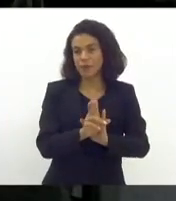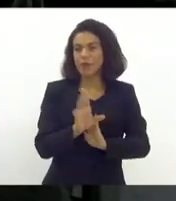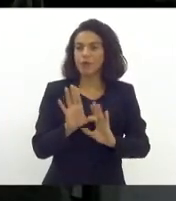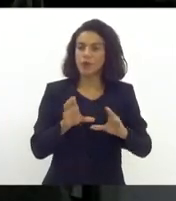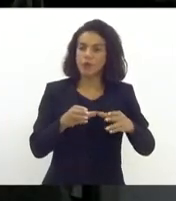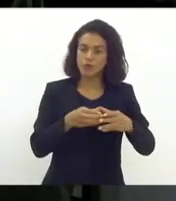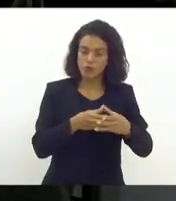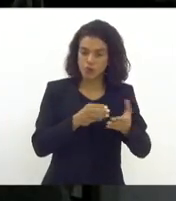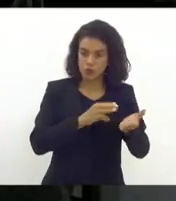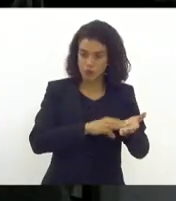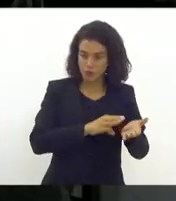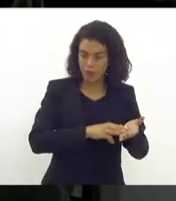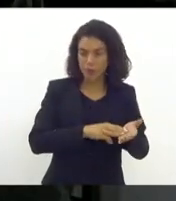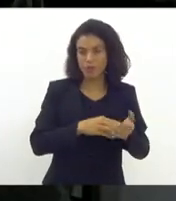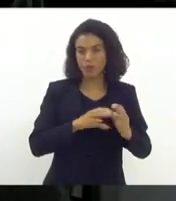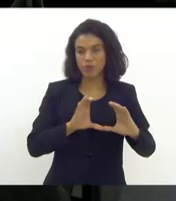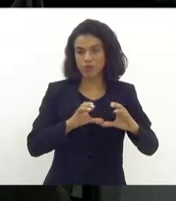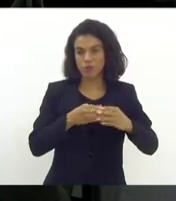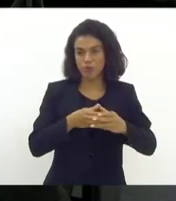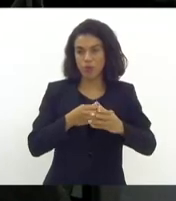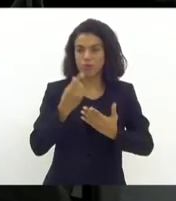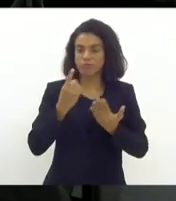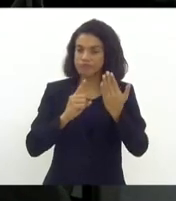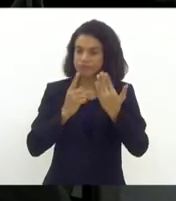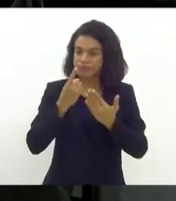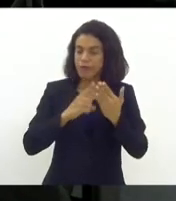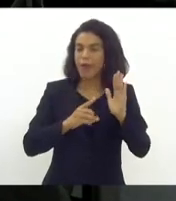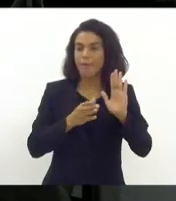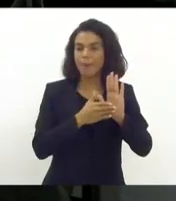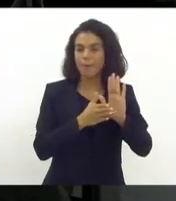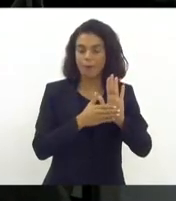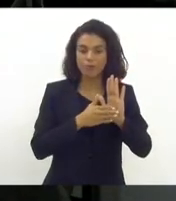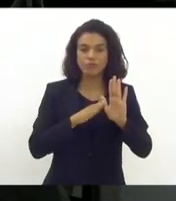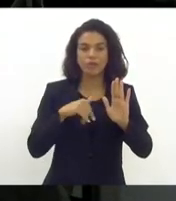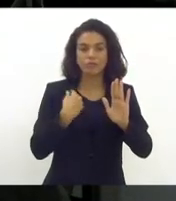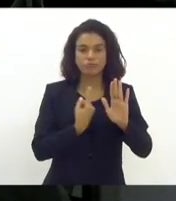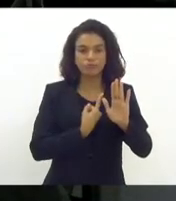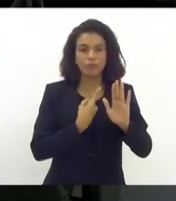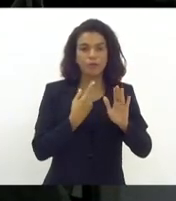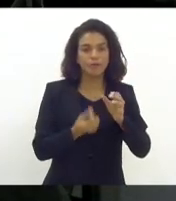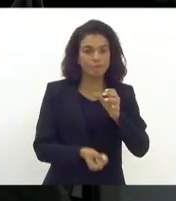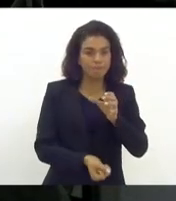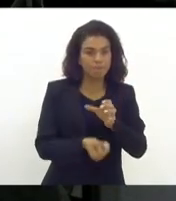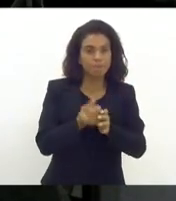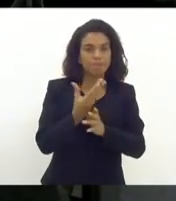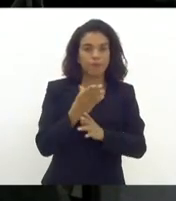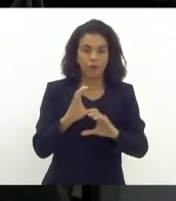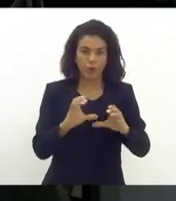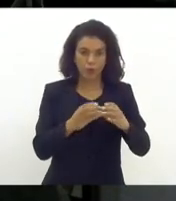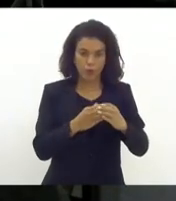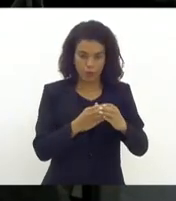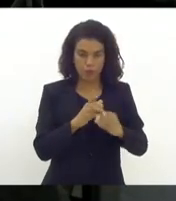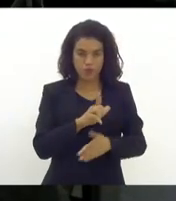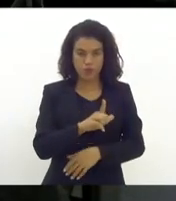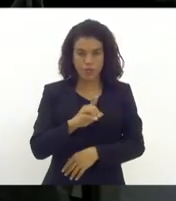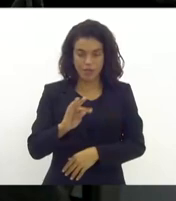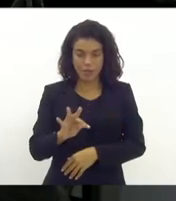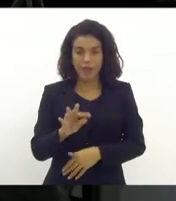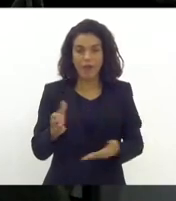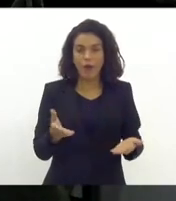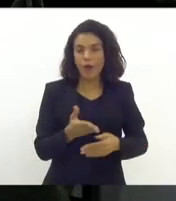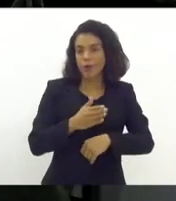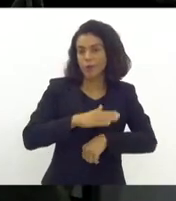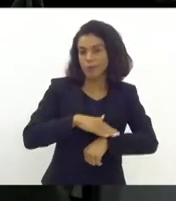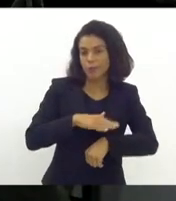tá dos blocos tá essa é a proposta que a gente tirou no grupo de trabalho e aí a gente vai estar aqui agora nesse momento